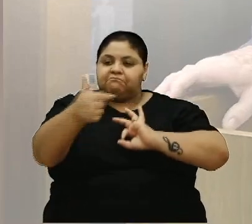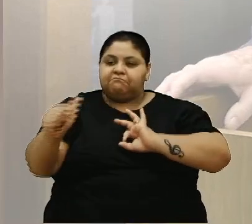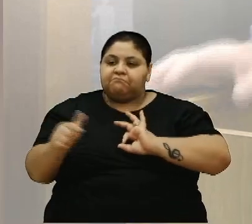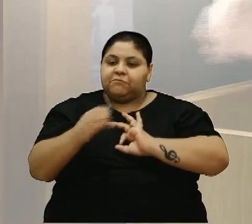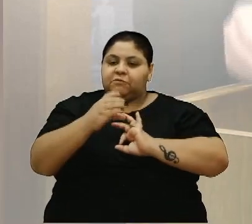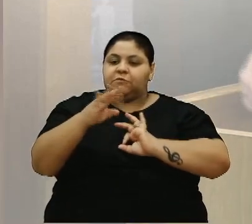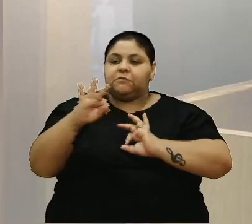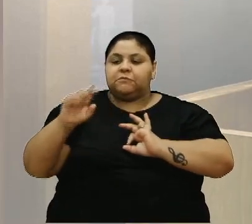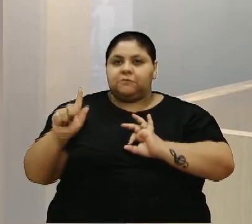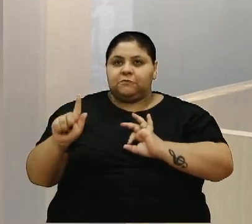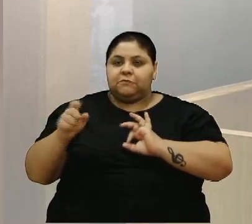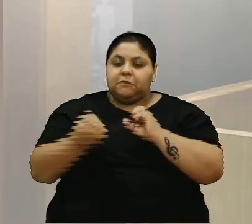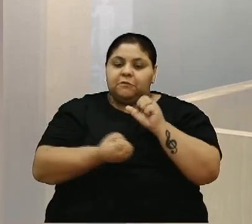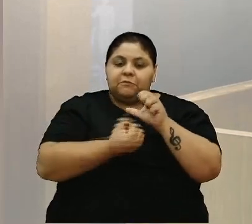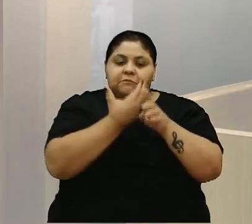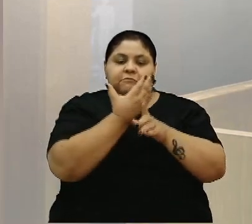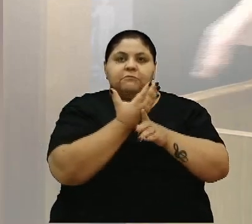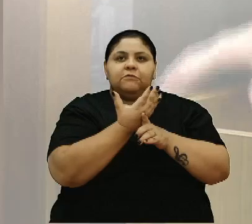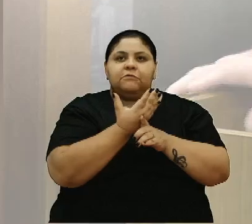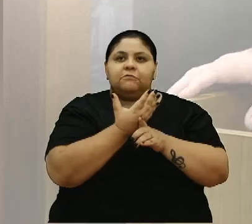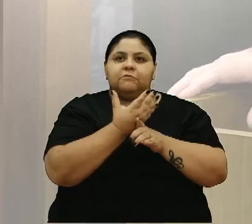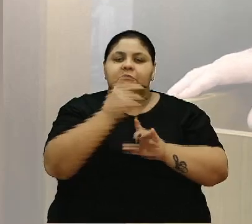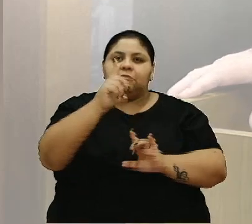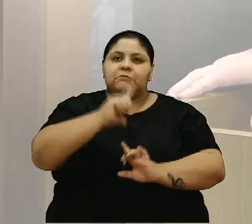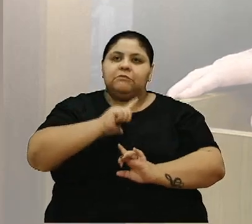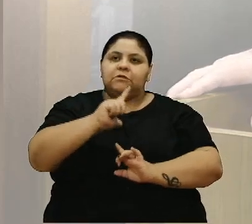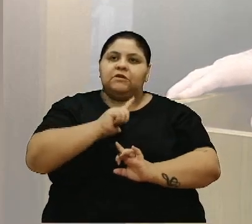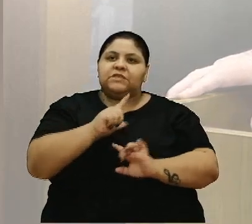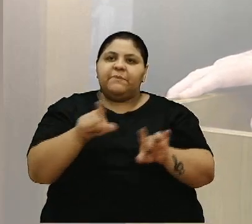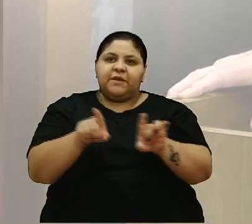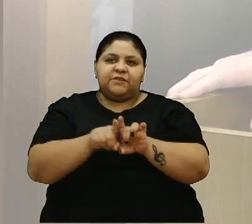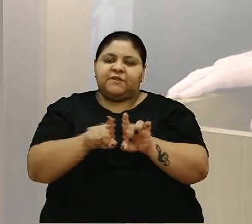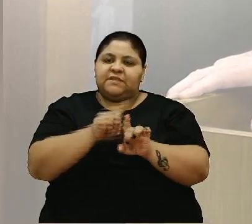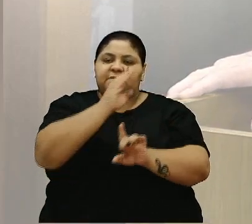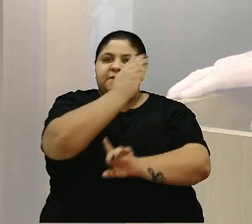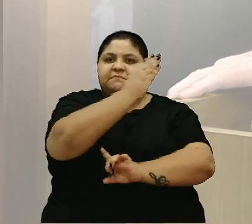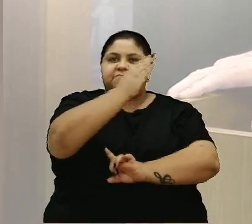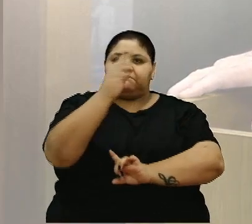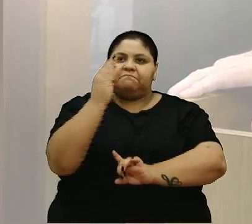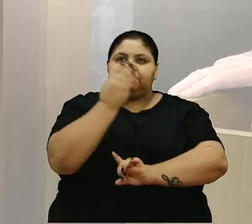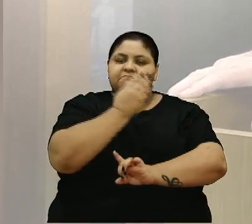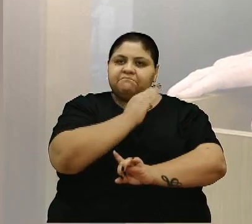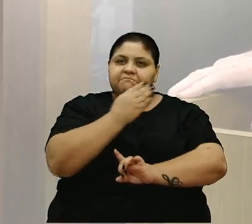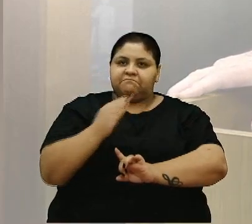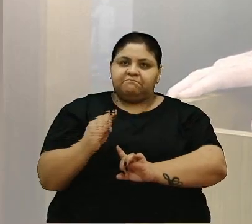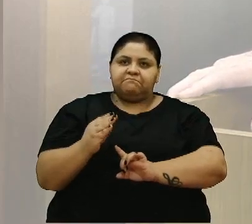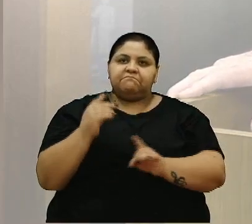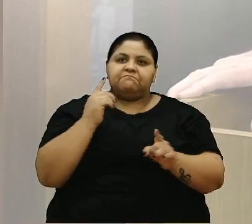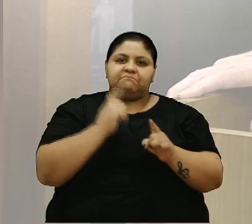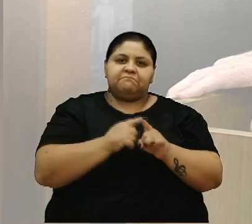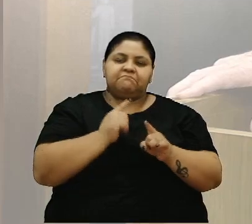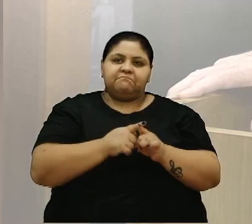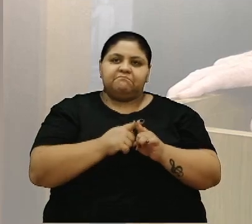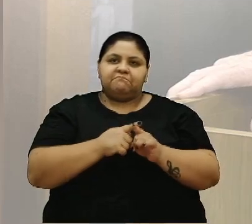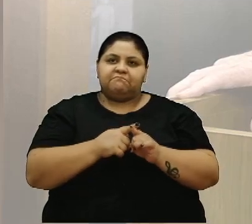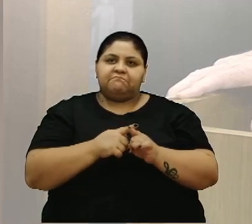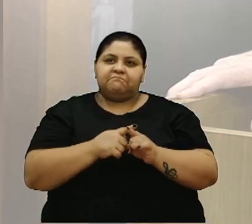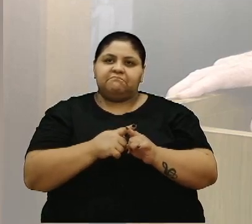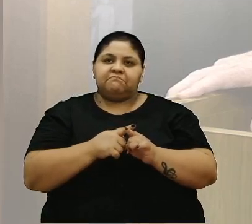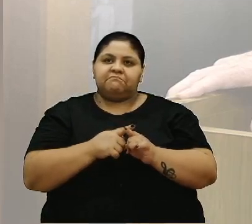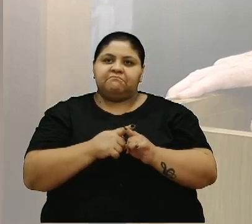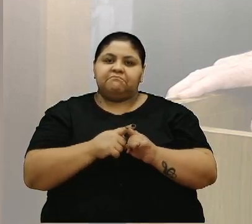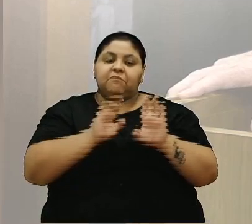CTG criem e tenham a sua biblioteca, porque é através dela que a história